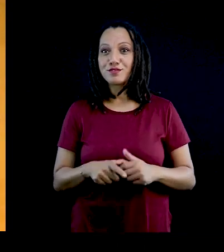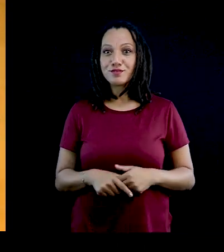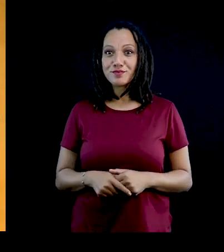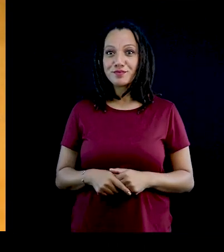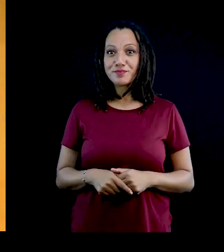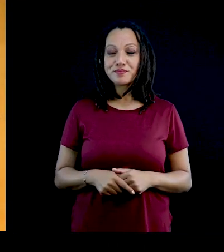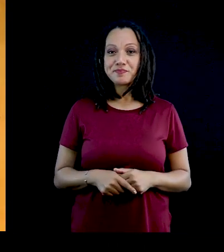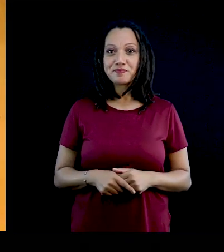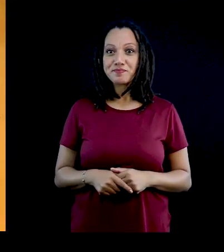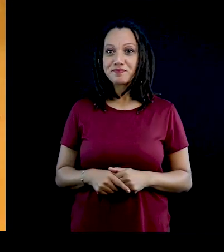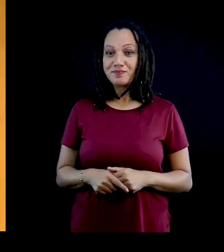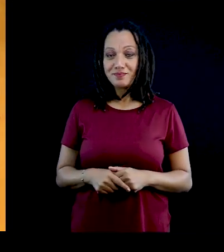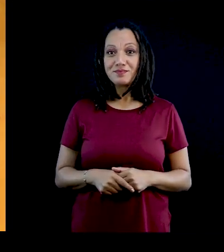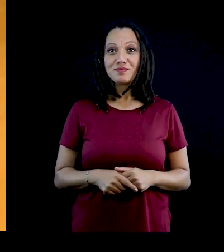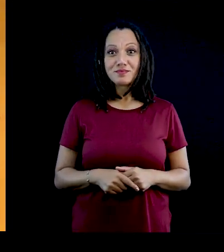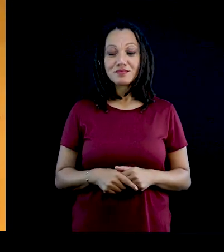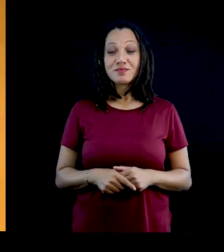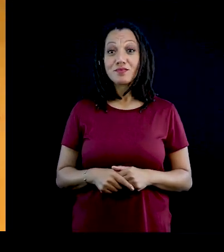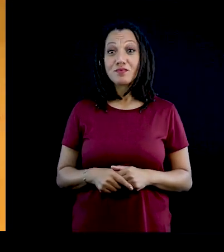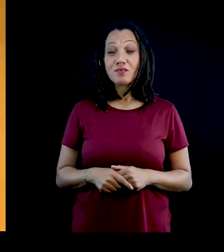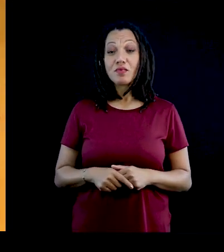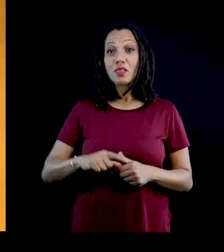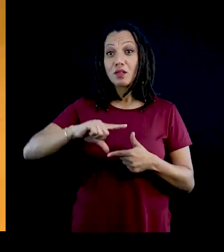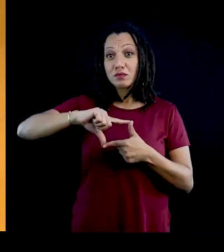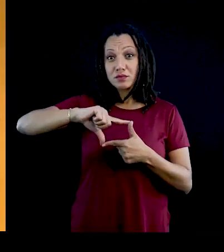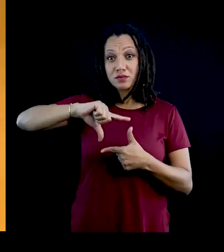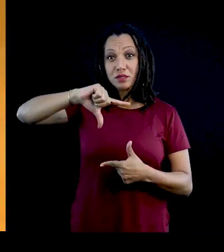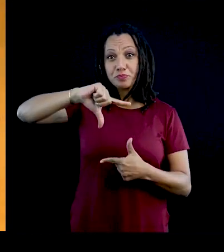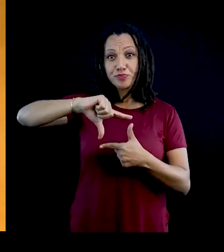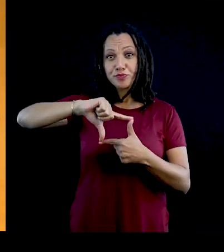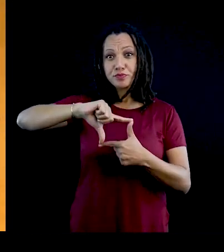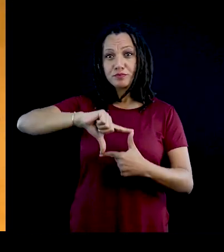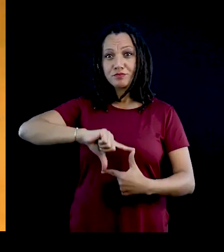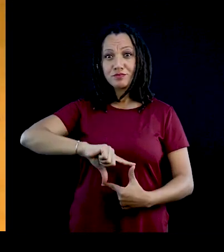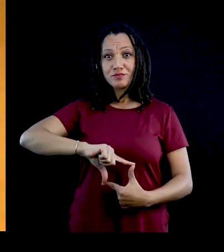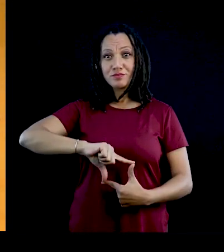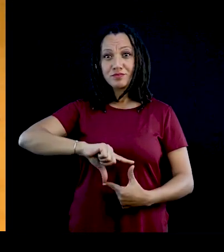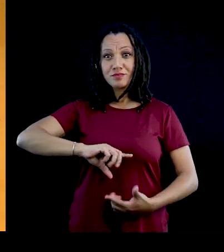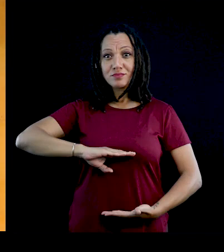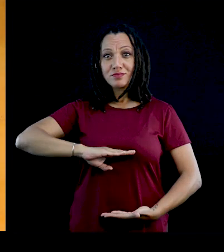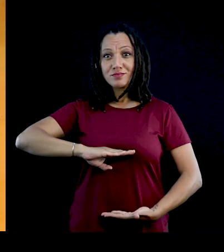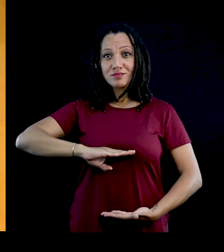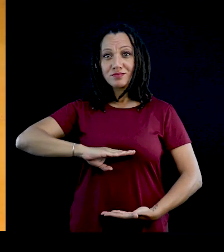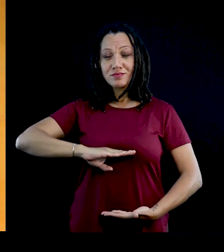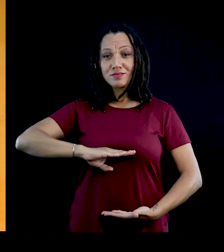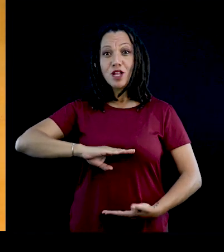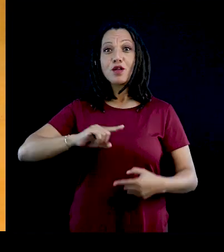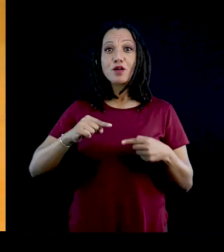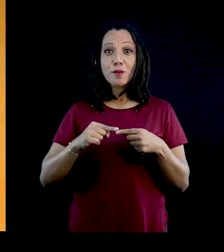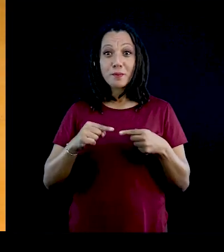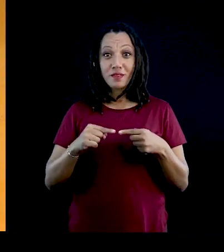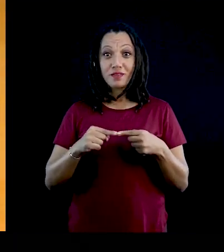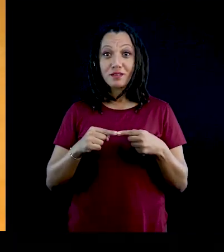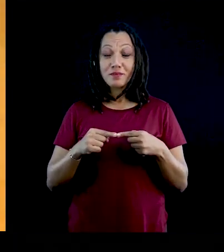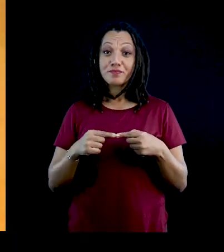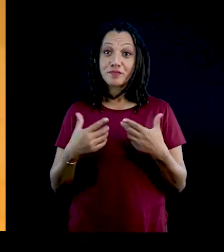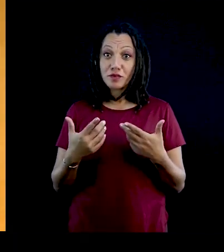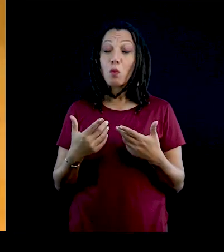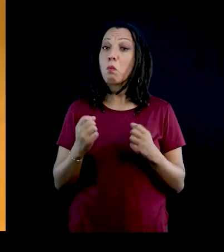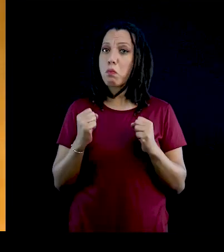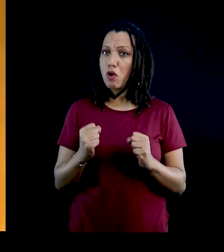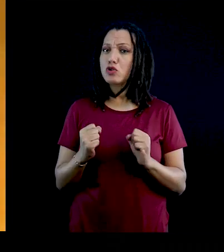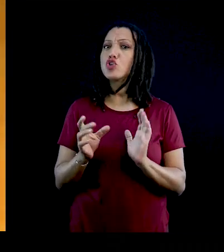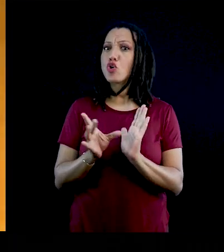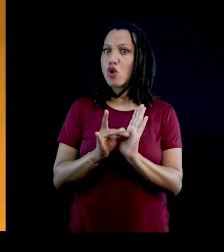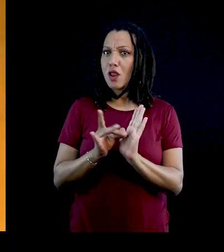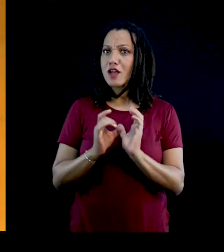E ele vai ser o indicador do tamanho da barriga do meu personagem. Então eu vou posicionar ele na folha. Eu posso até colar ele